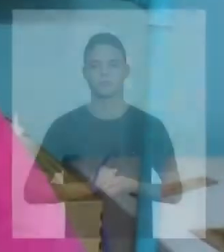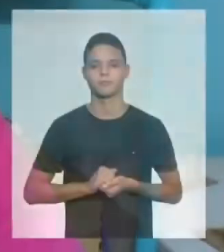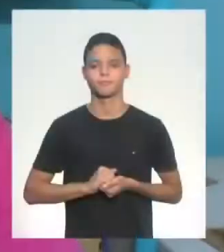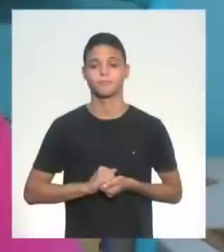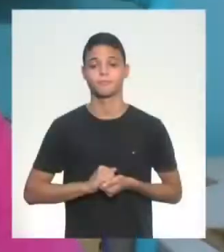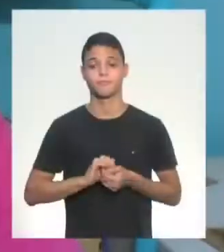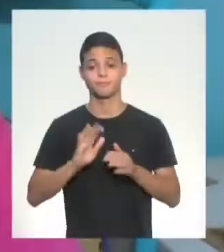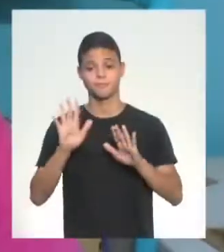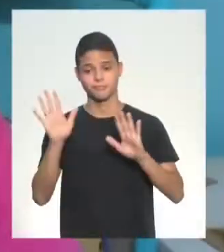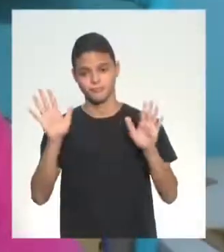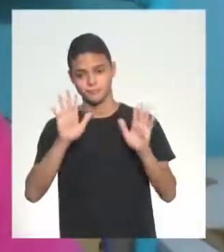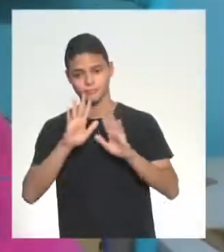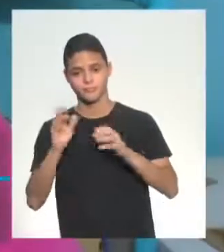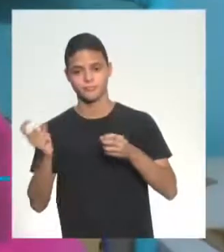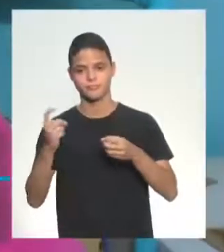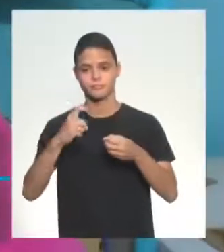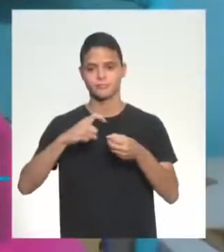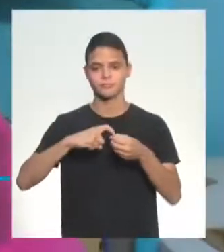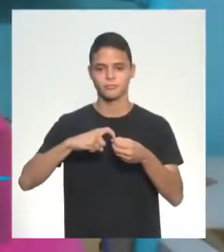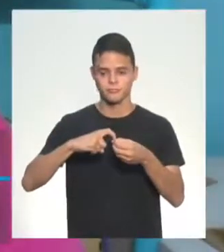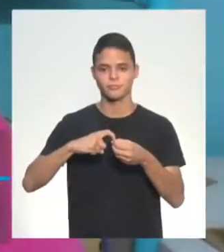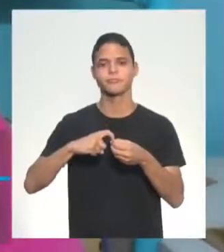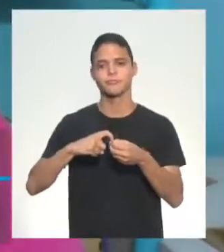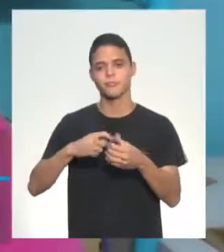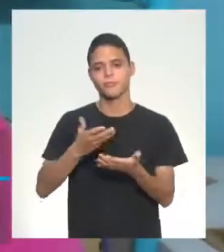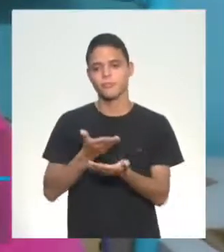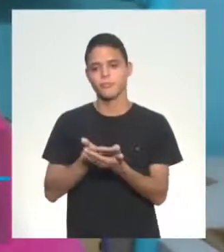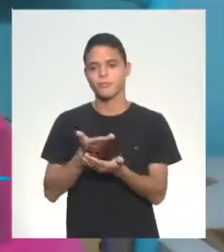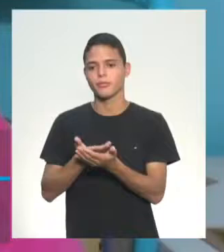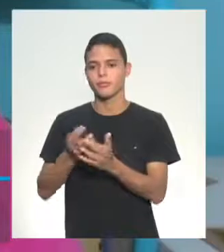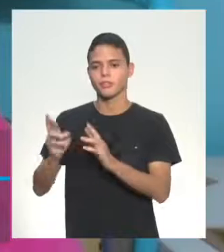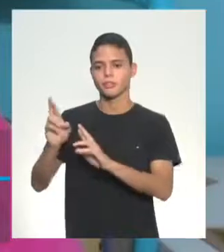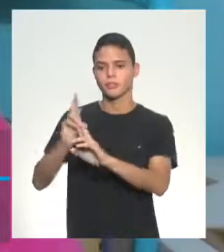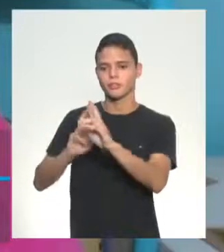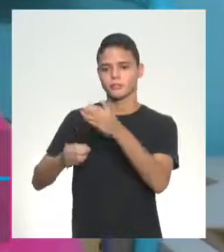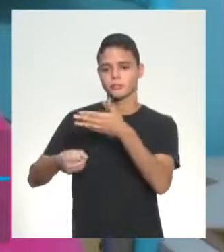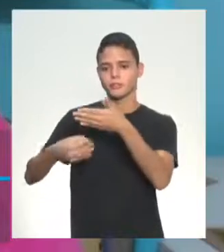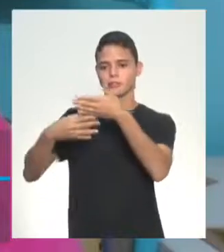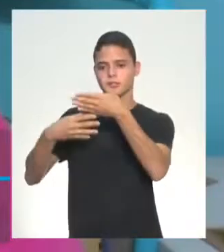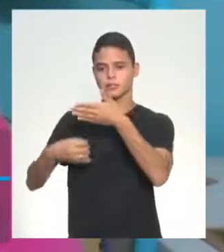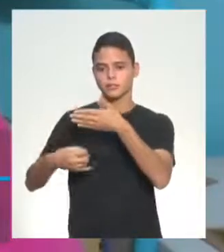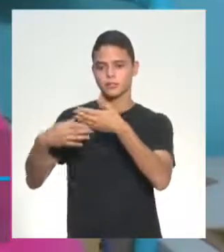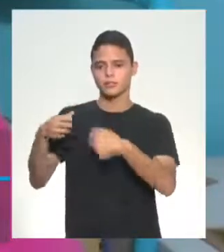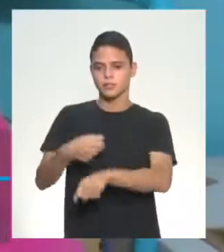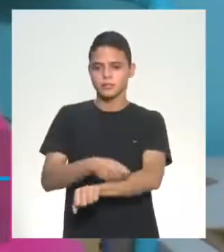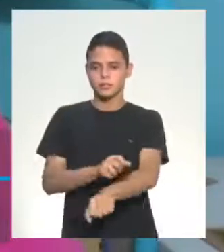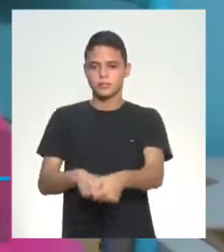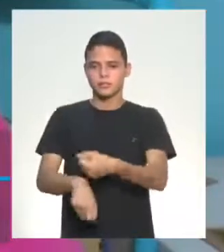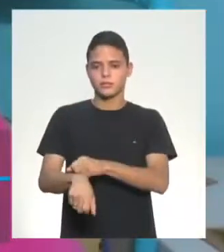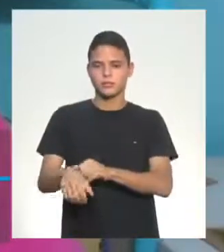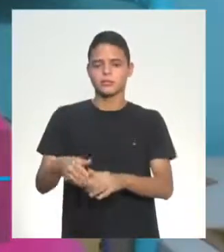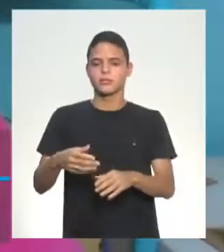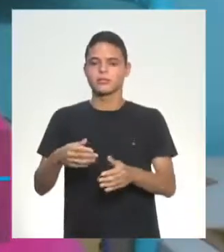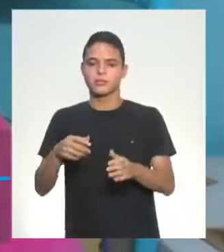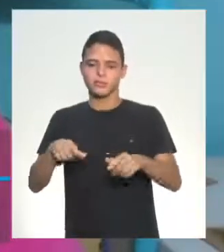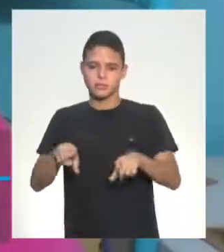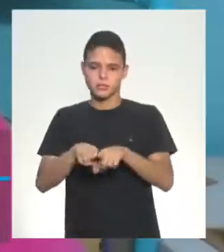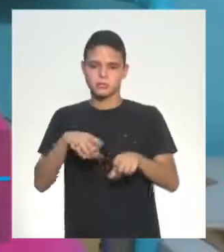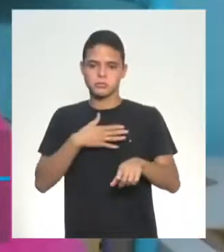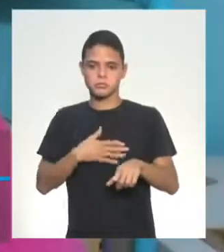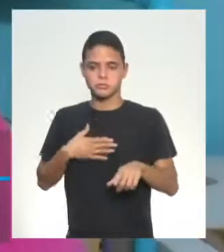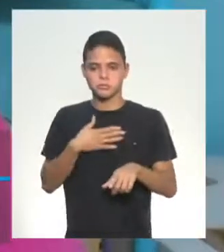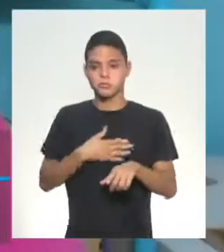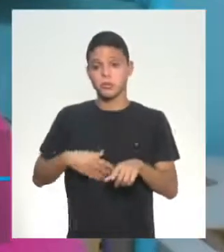Oi, pessoal, retornamos aqui de mais uma interação da nossa aula Mão na Massa aí, o Chipo. E muitos professores, muitos